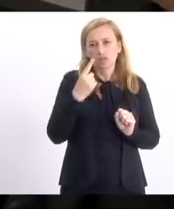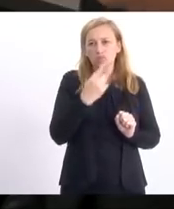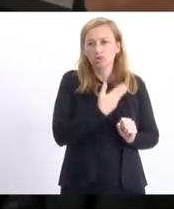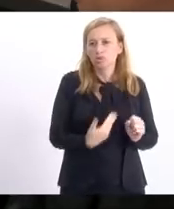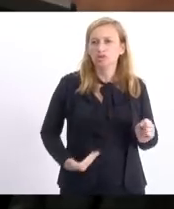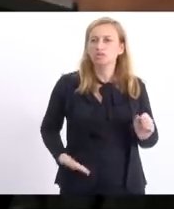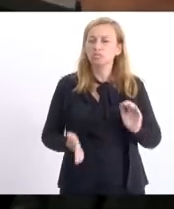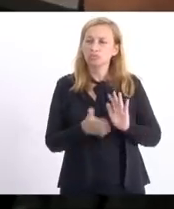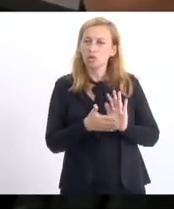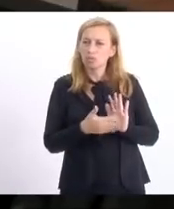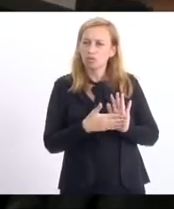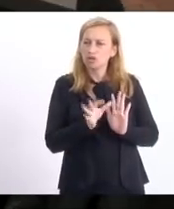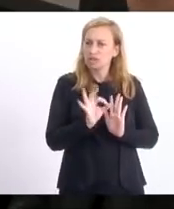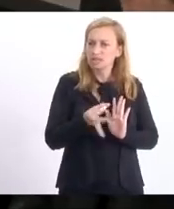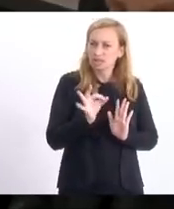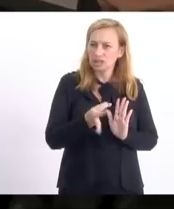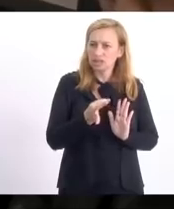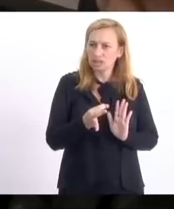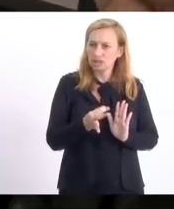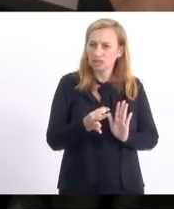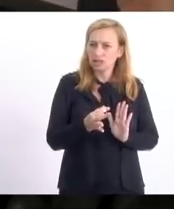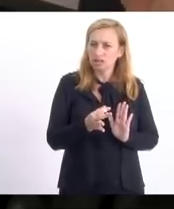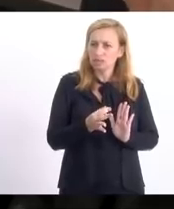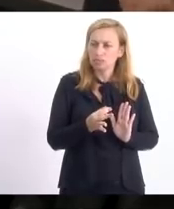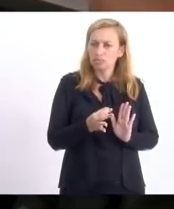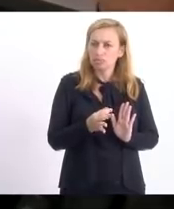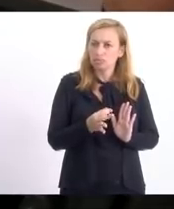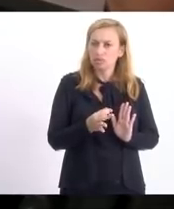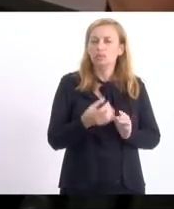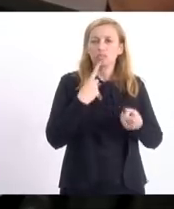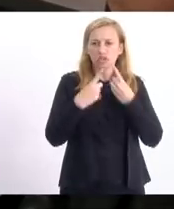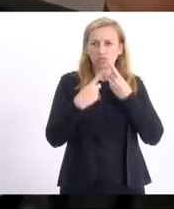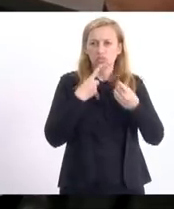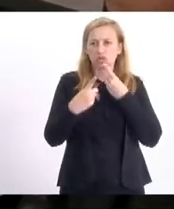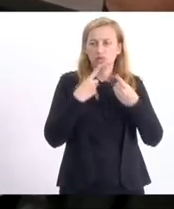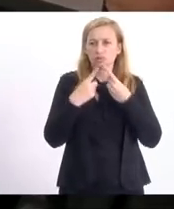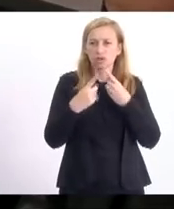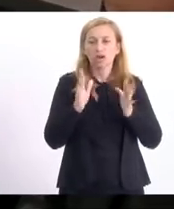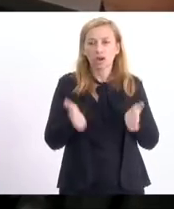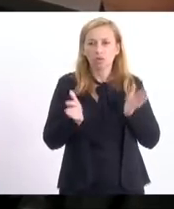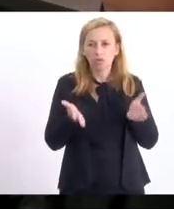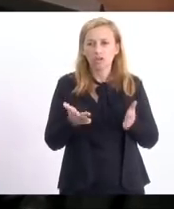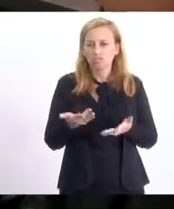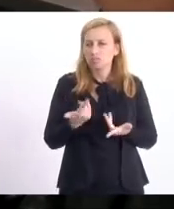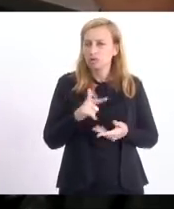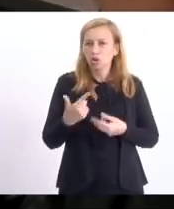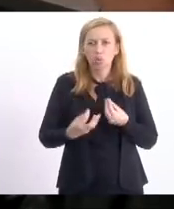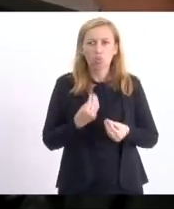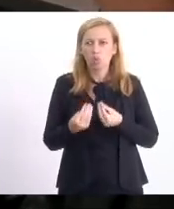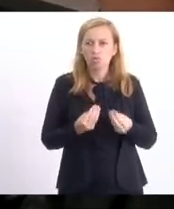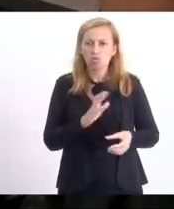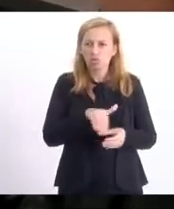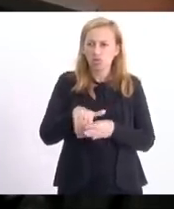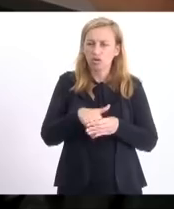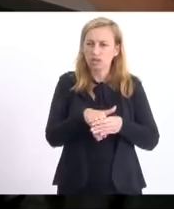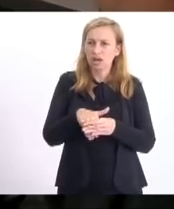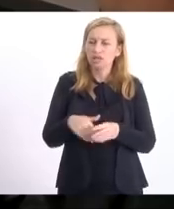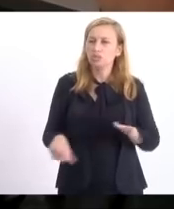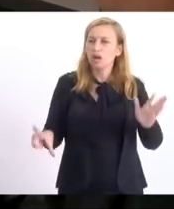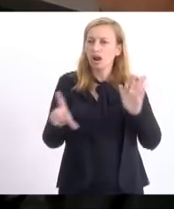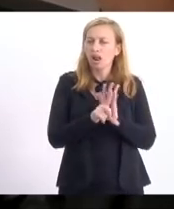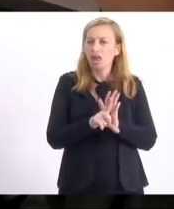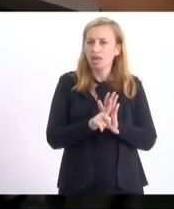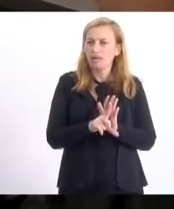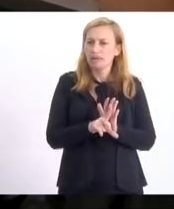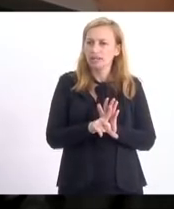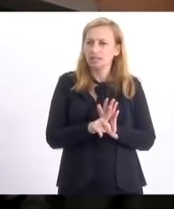apresentar uma proposta intermediária, tem que apresentar uma proposta para discussão. Agora, não dá para a gente votar uma lei